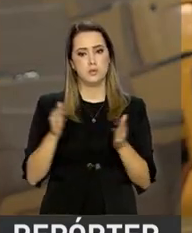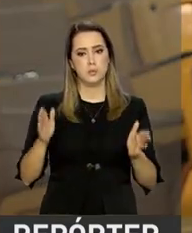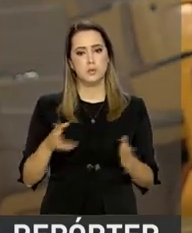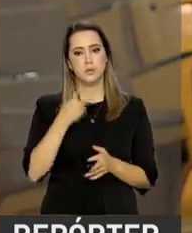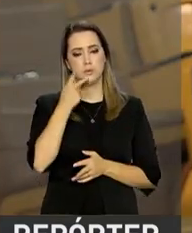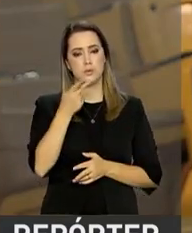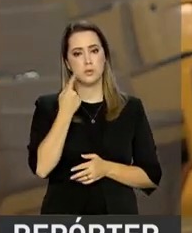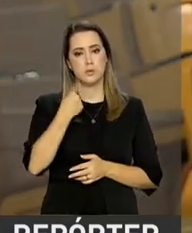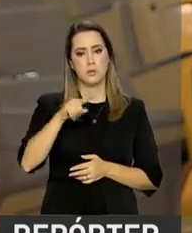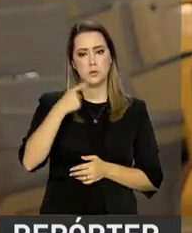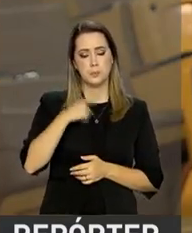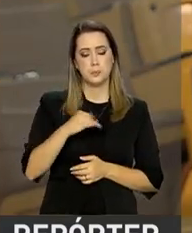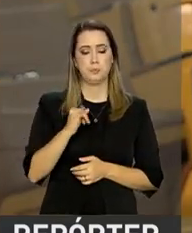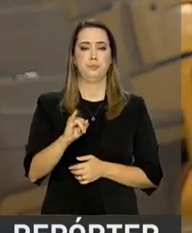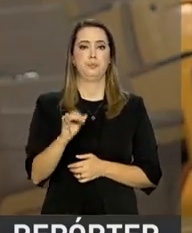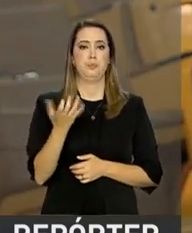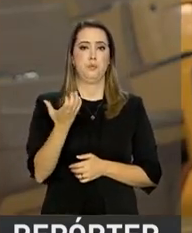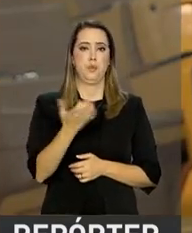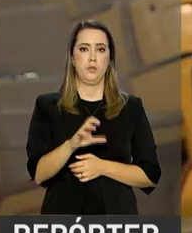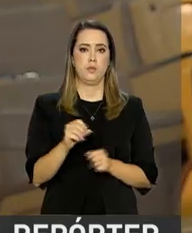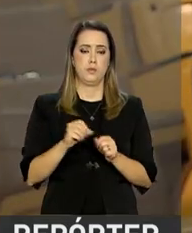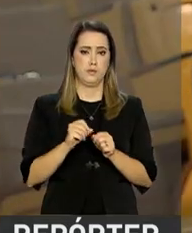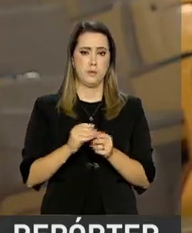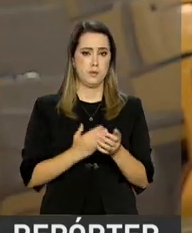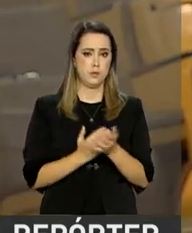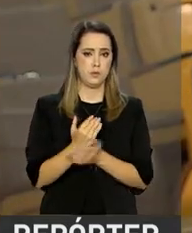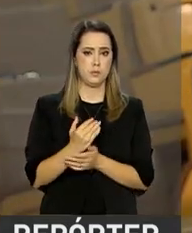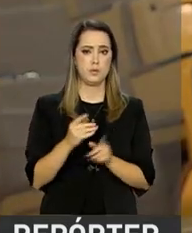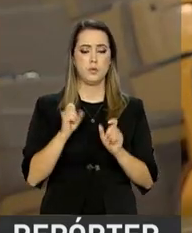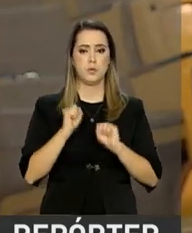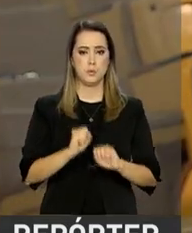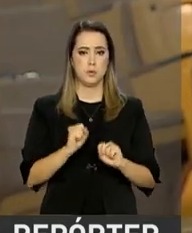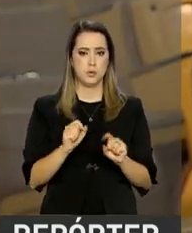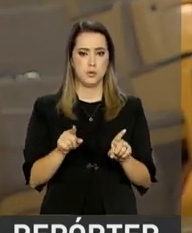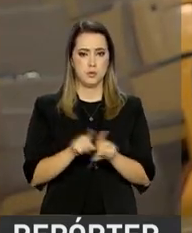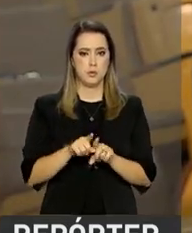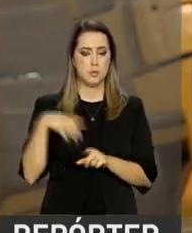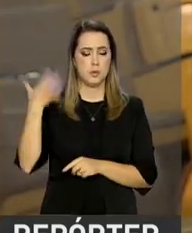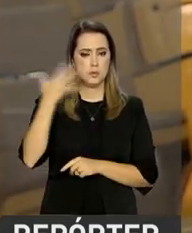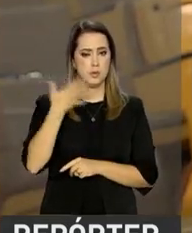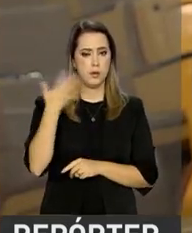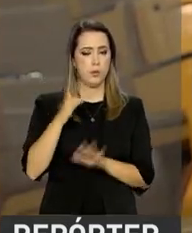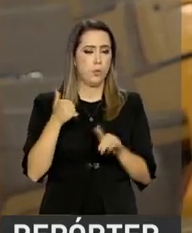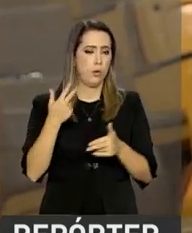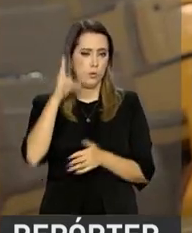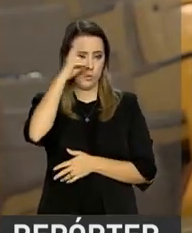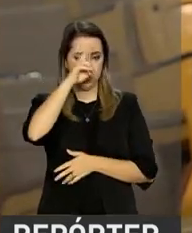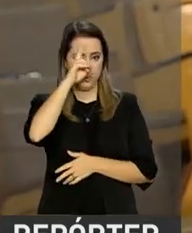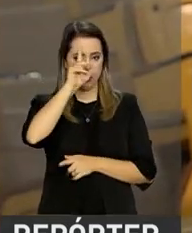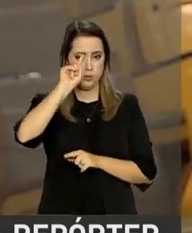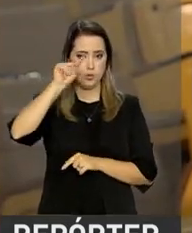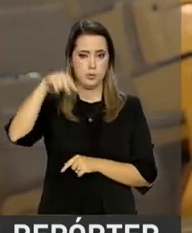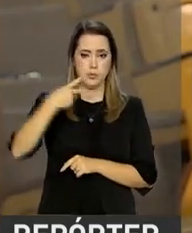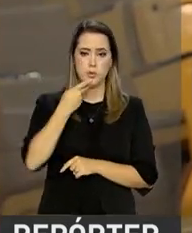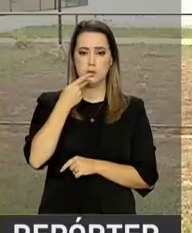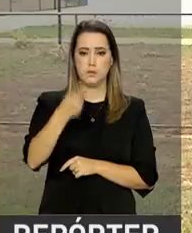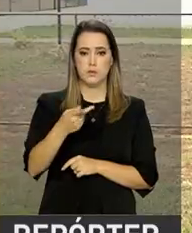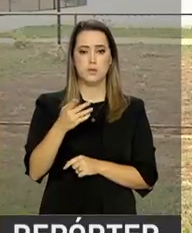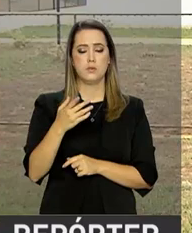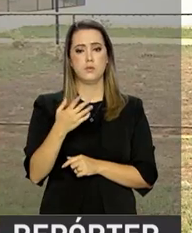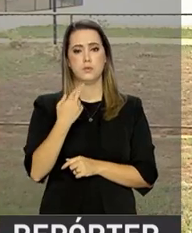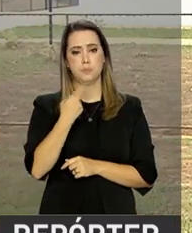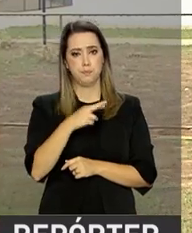fazer a sua denúncia. Se não quiser fazer no primeiro momento, ela pode também contar a sua história e na hora que ela se sentir à vontade, ela pode fazer a